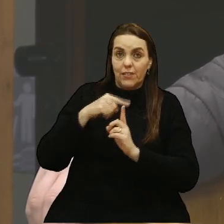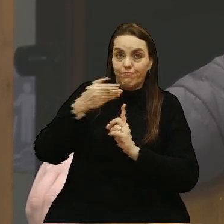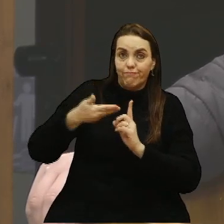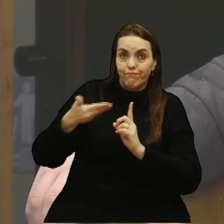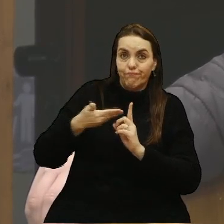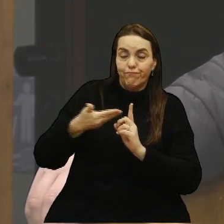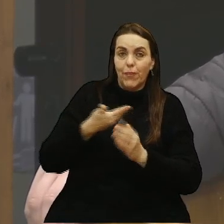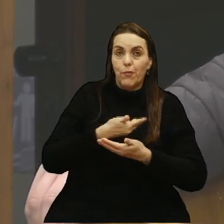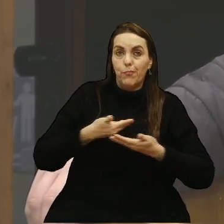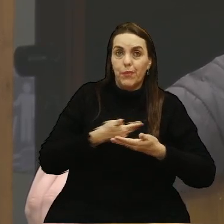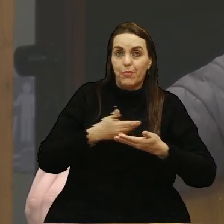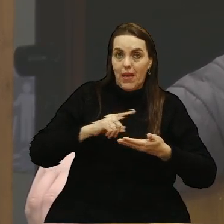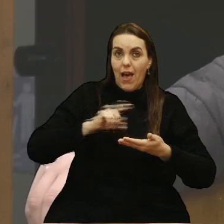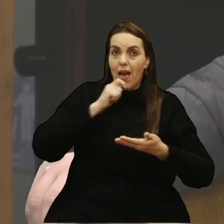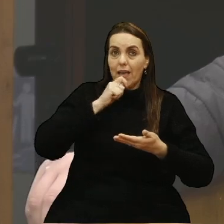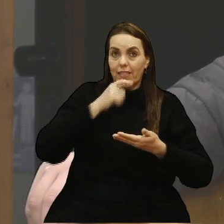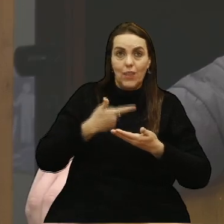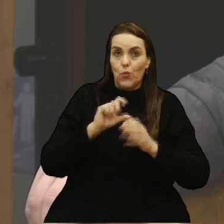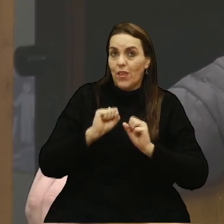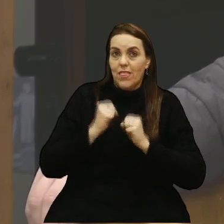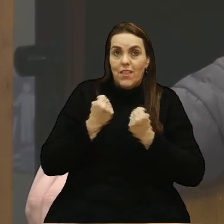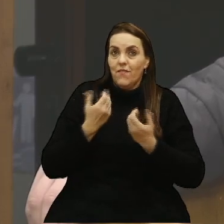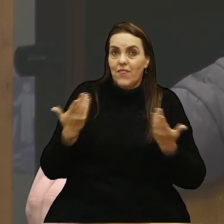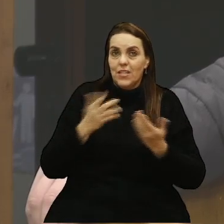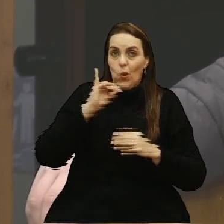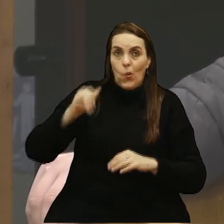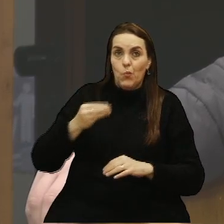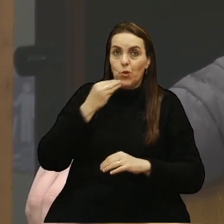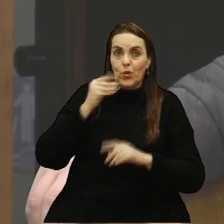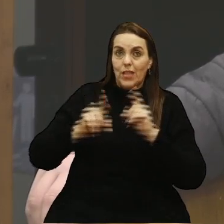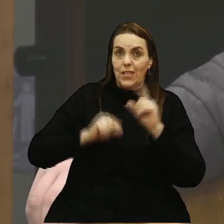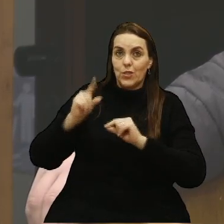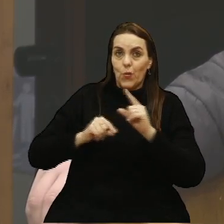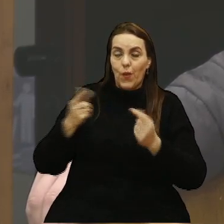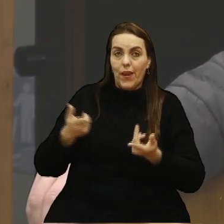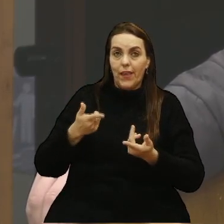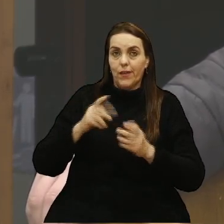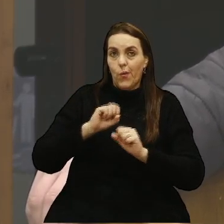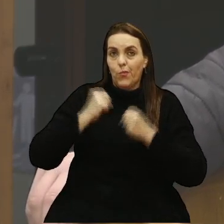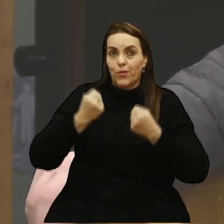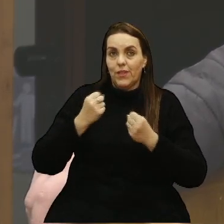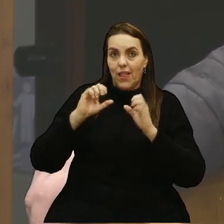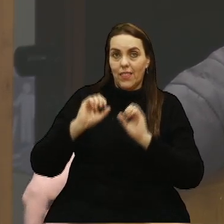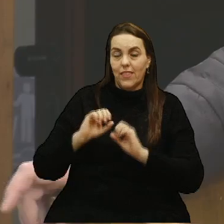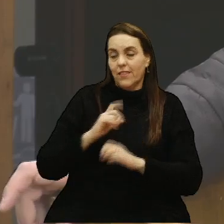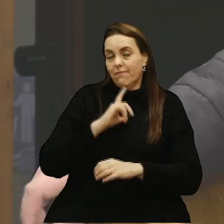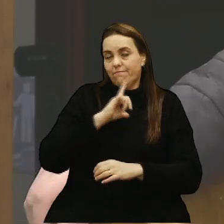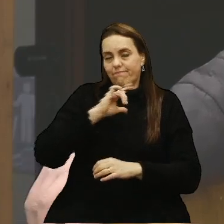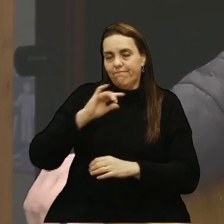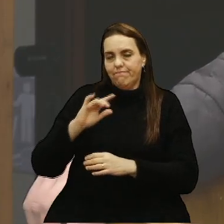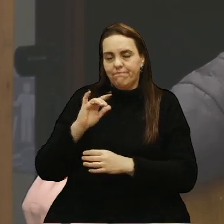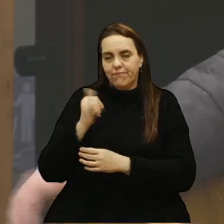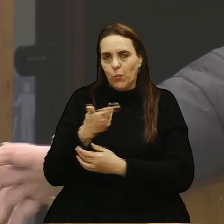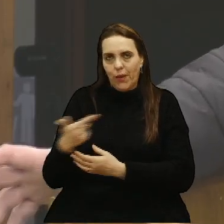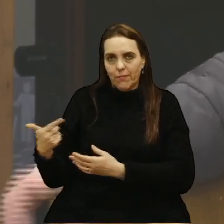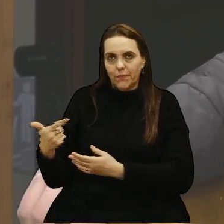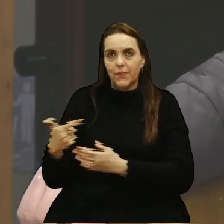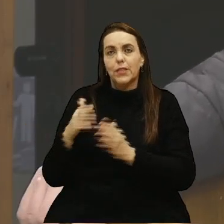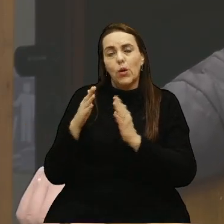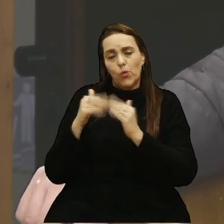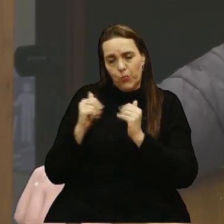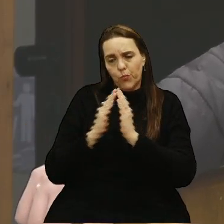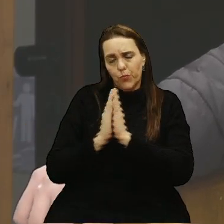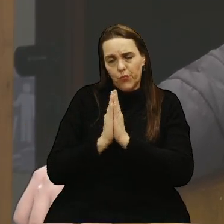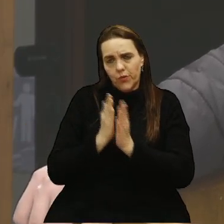de seres indefesos, que não têm a oportunidade de escolha, a oportunidade de se defender. Então, isto posto, peço aos colegas aqui que, por